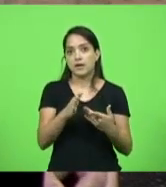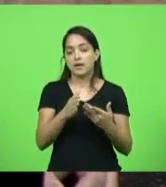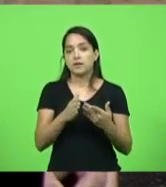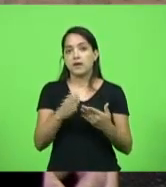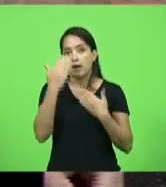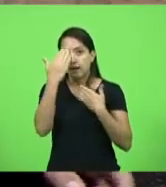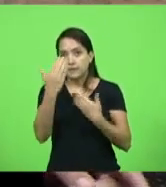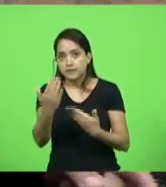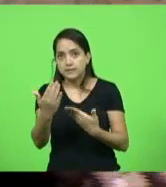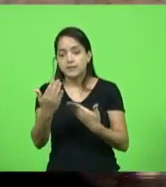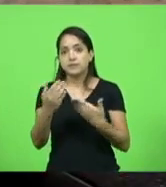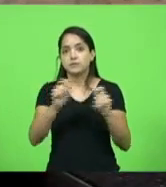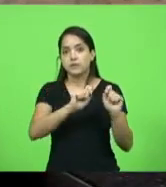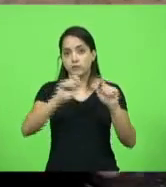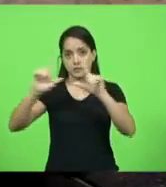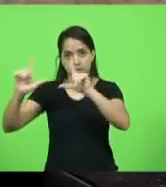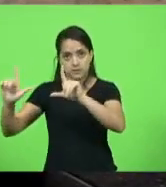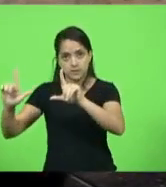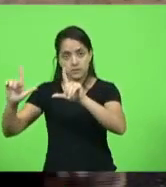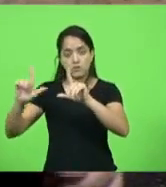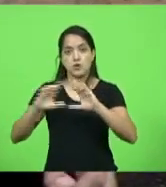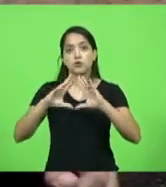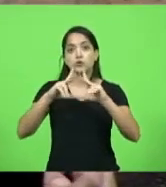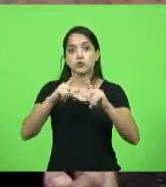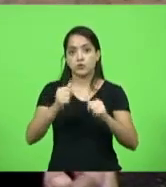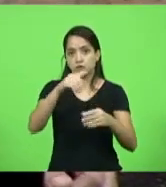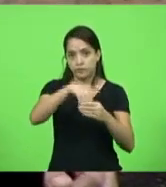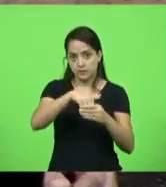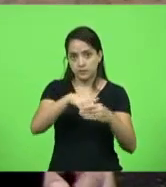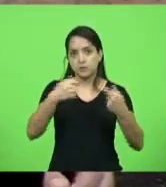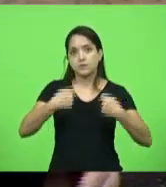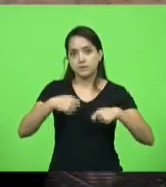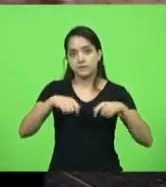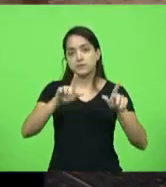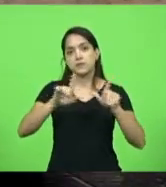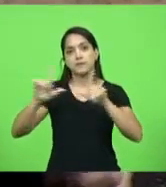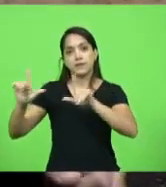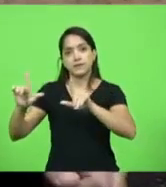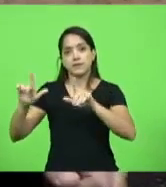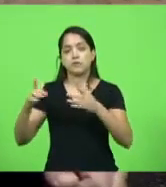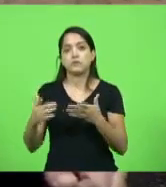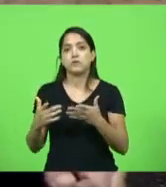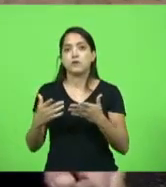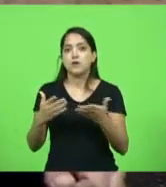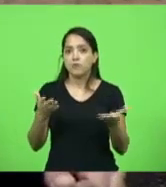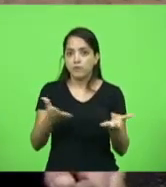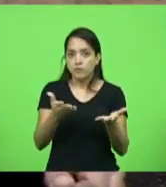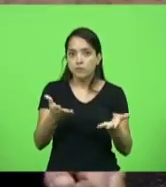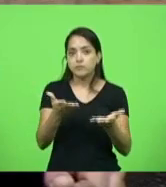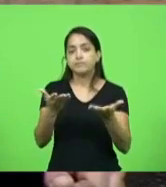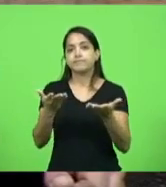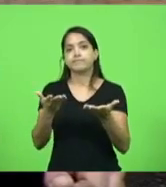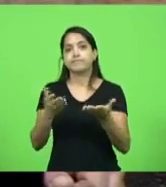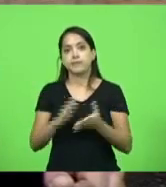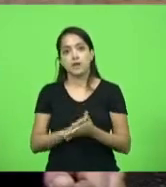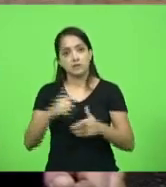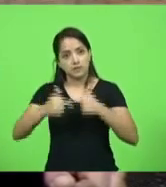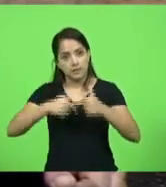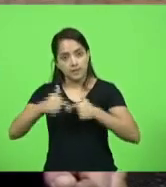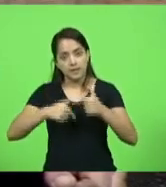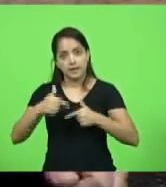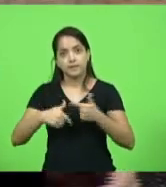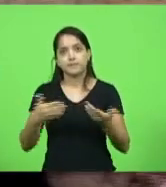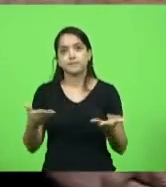votação seja no painel, como eu acho que toda votação deveria ser no painel. Então, vamos lá, vamos para a guerra, vamos trabalhar isso aí